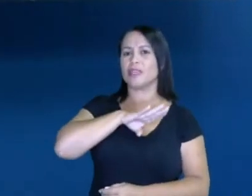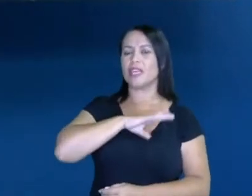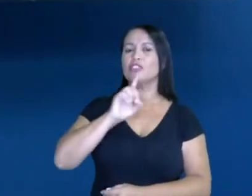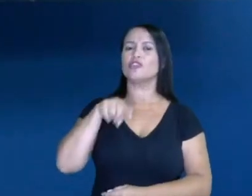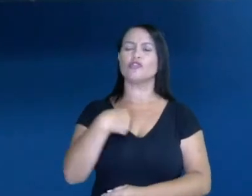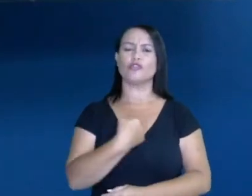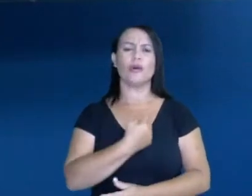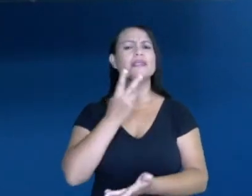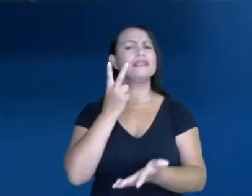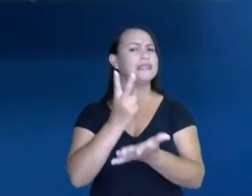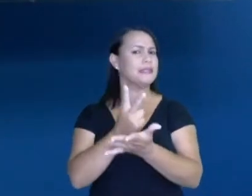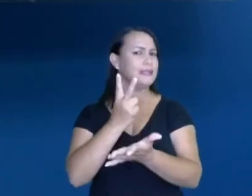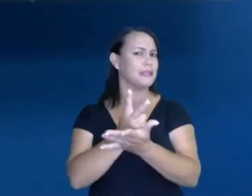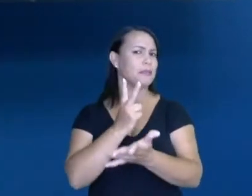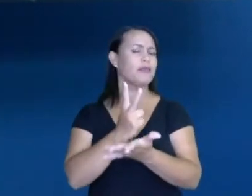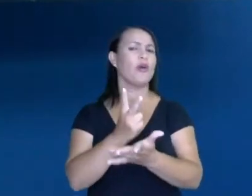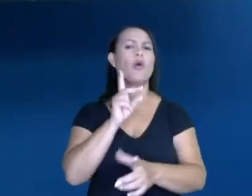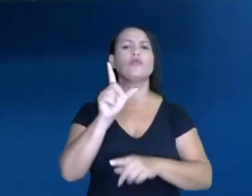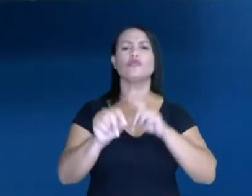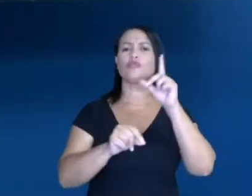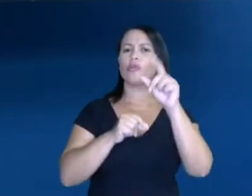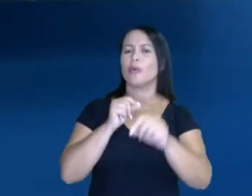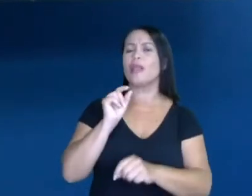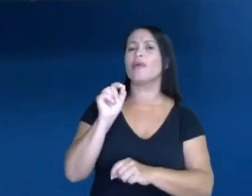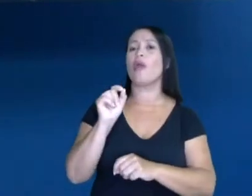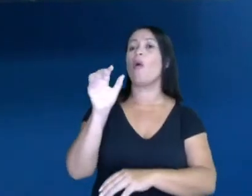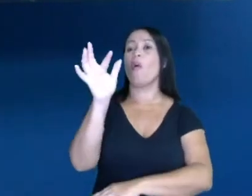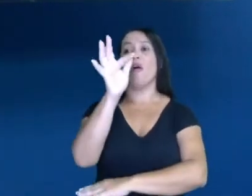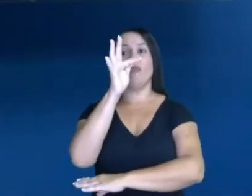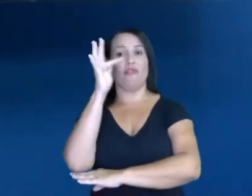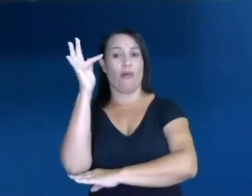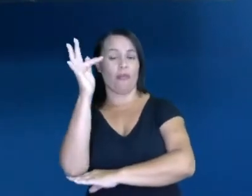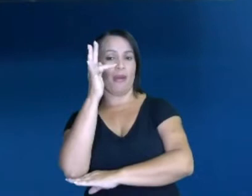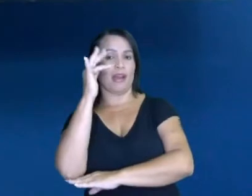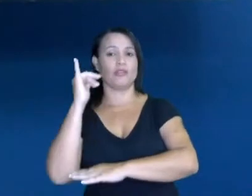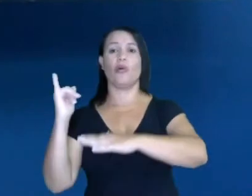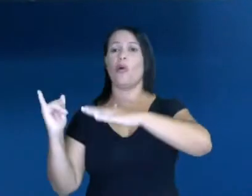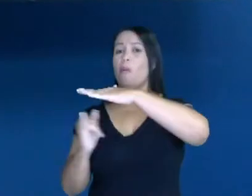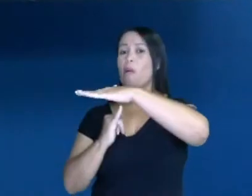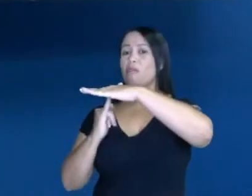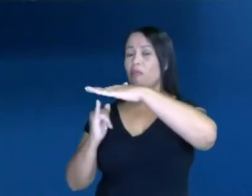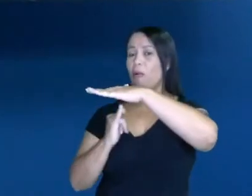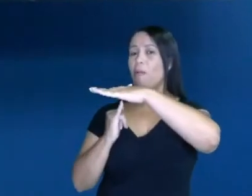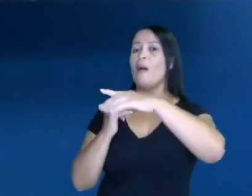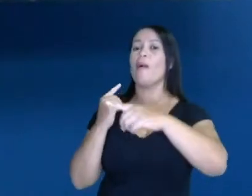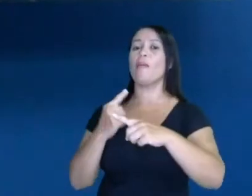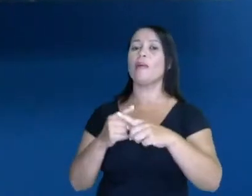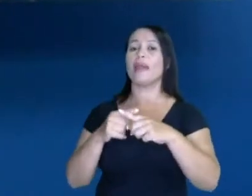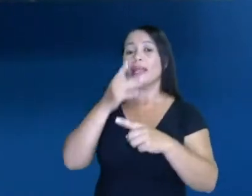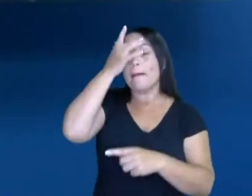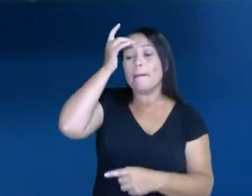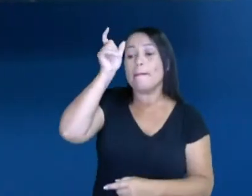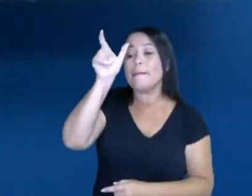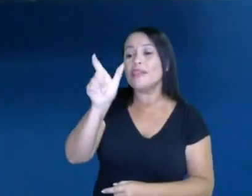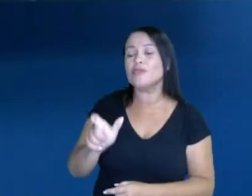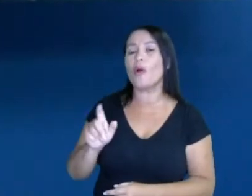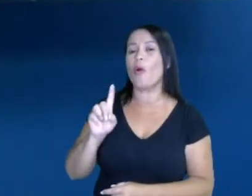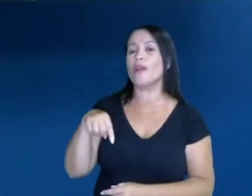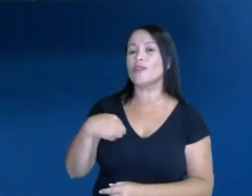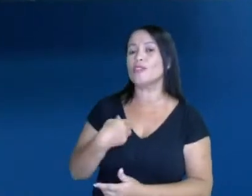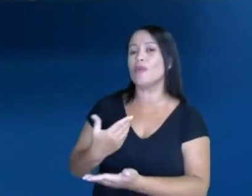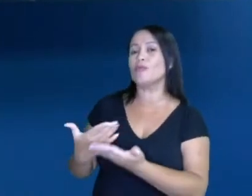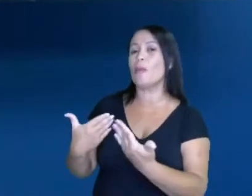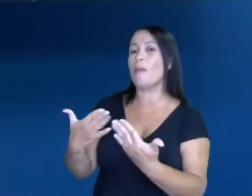nós sempre vamos escolher ou a variante formal ou a variante informal, por conta da pessoa com quem nós